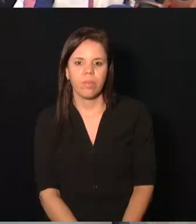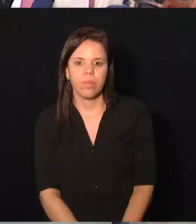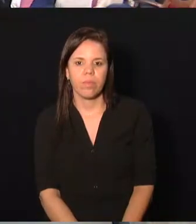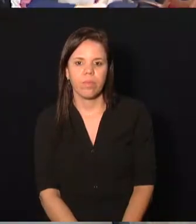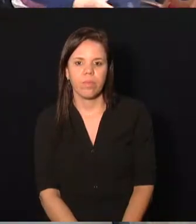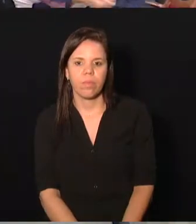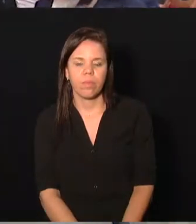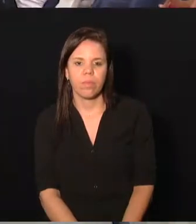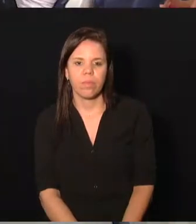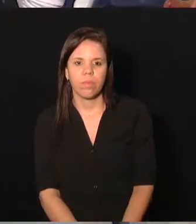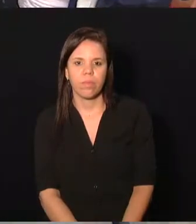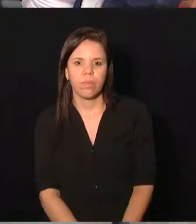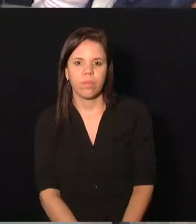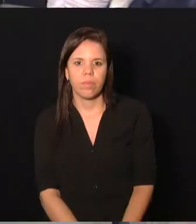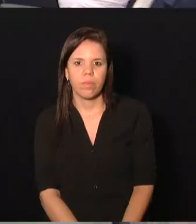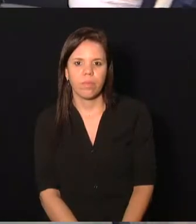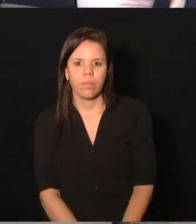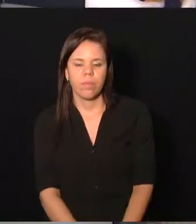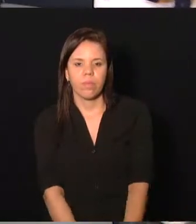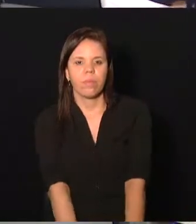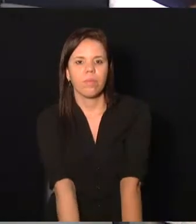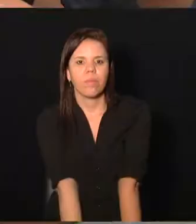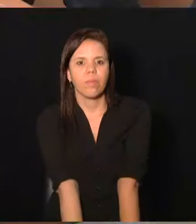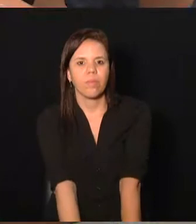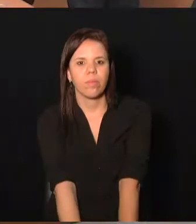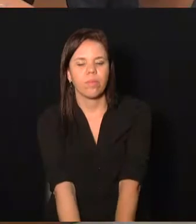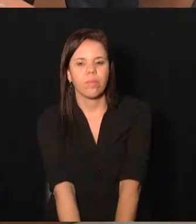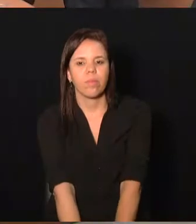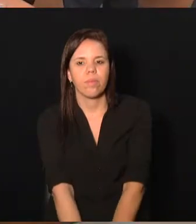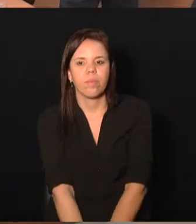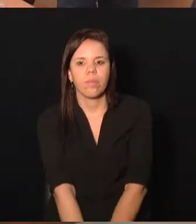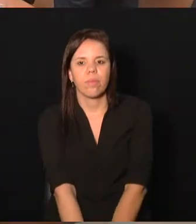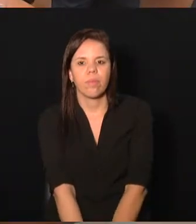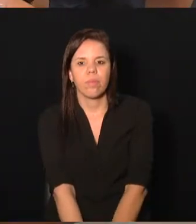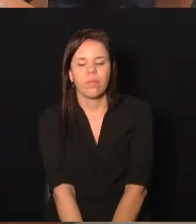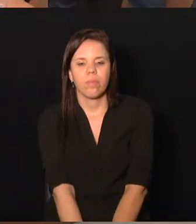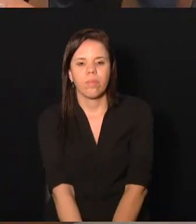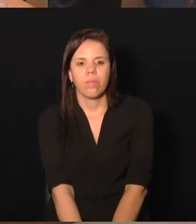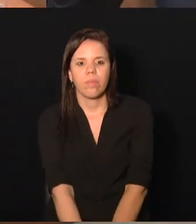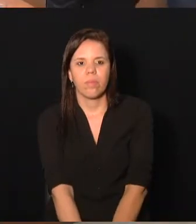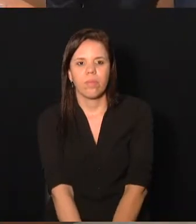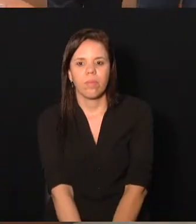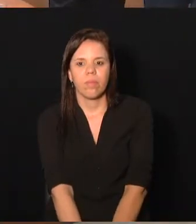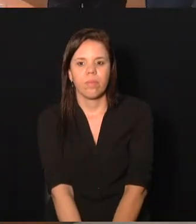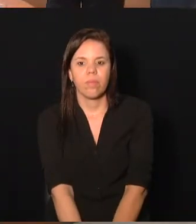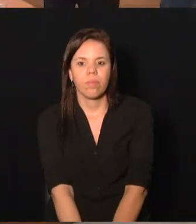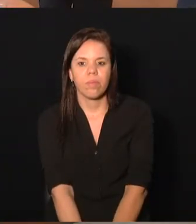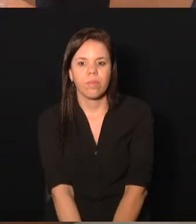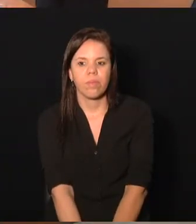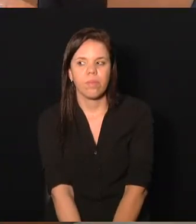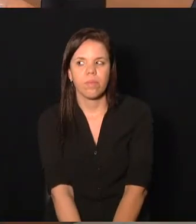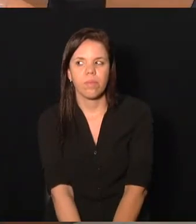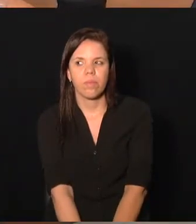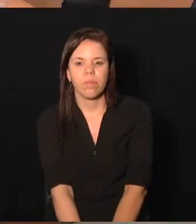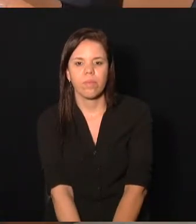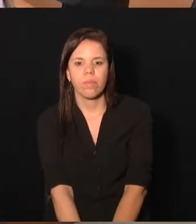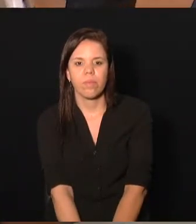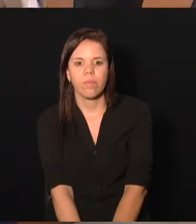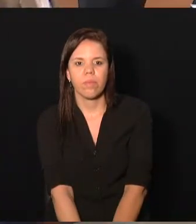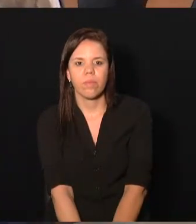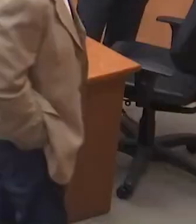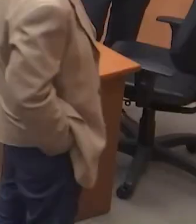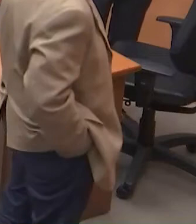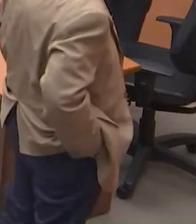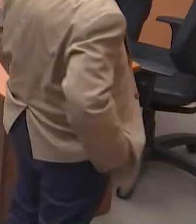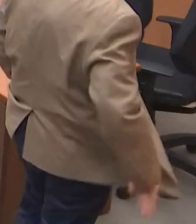Bom, obrigado. Agora vai começar a nossa aqui. Senta aí, agora a nossa é rápida. Eu tenho gente lá embaixo. Isso aqui, Rubão.